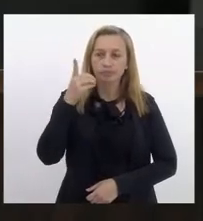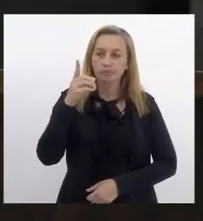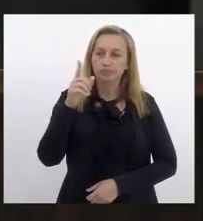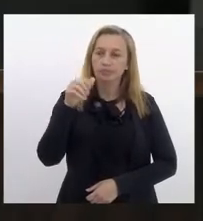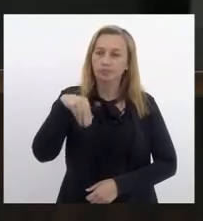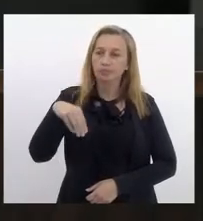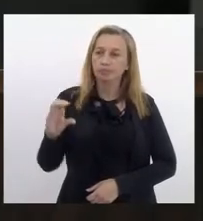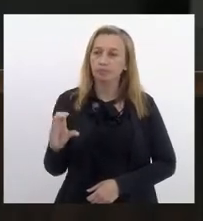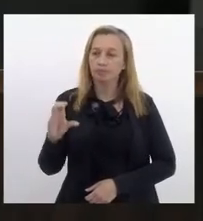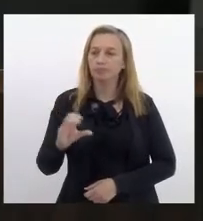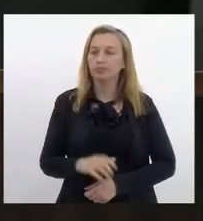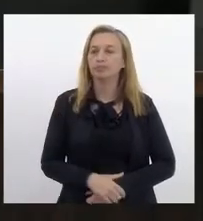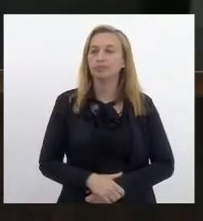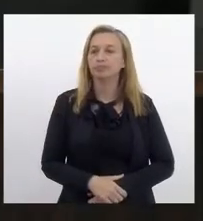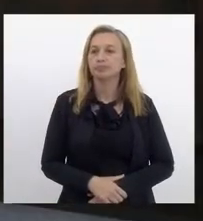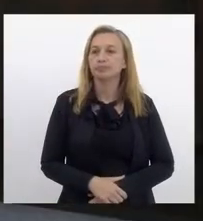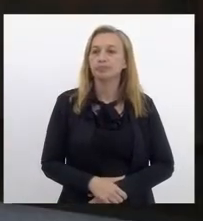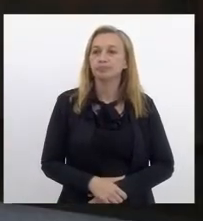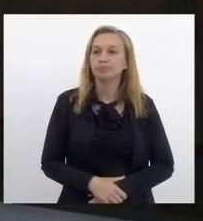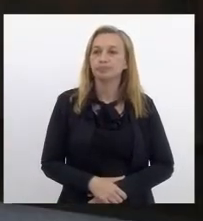Mink.